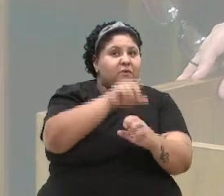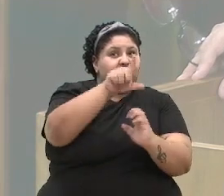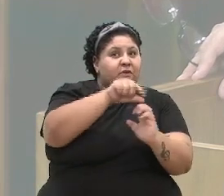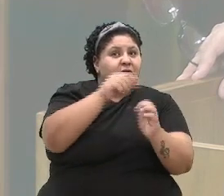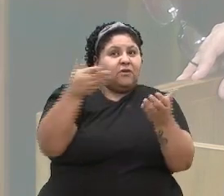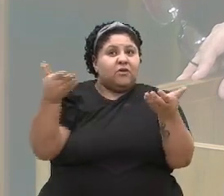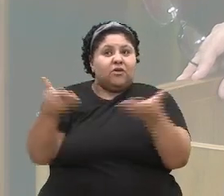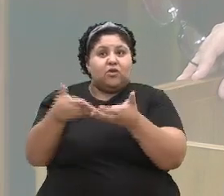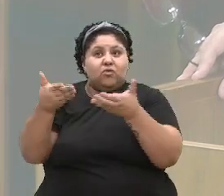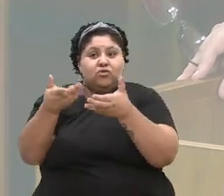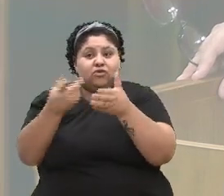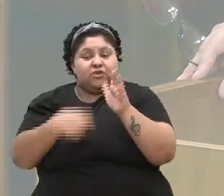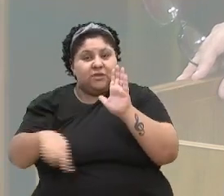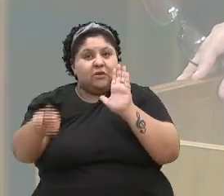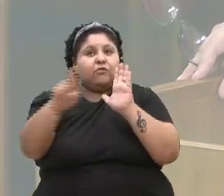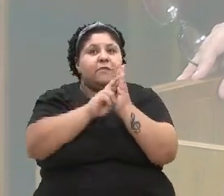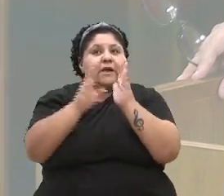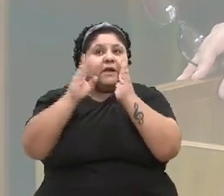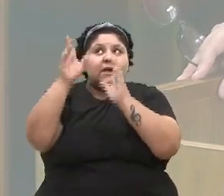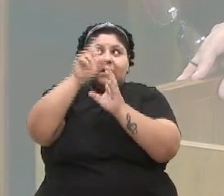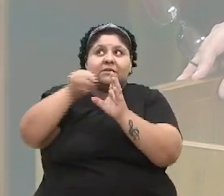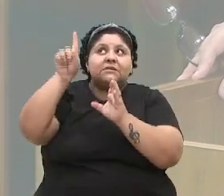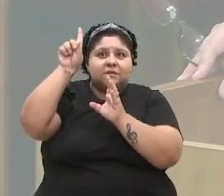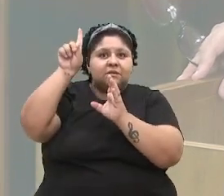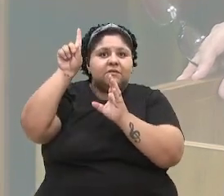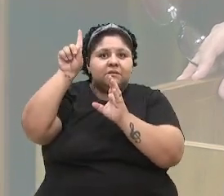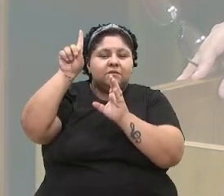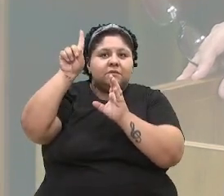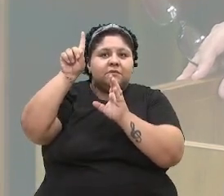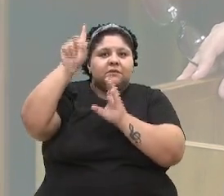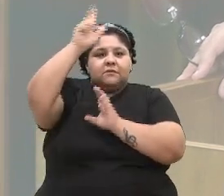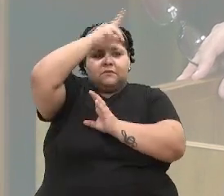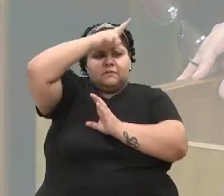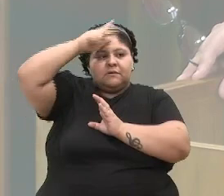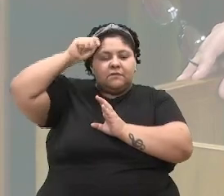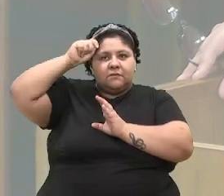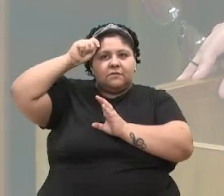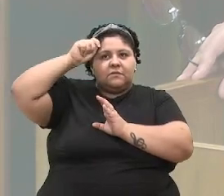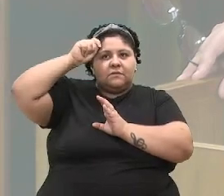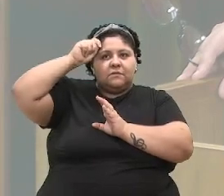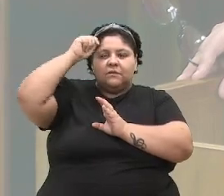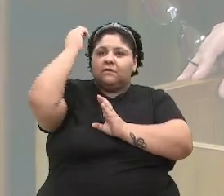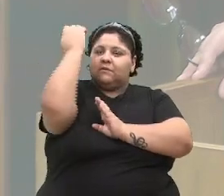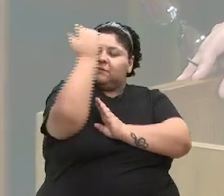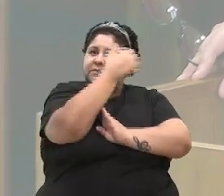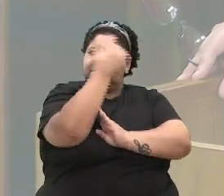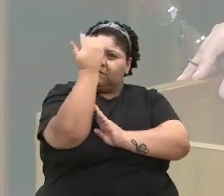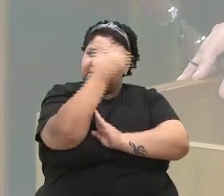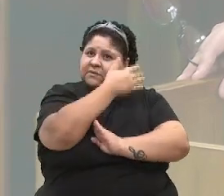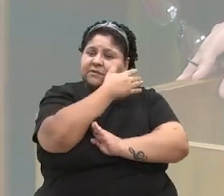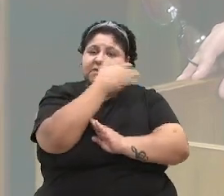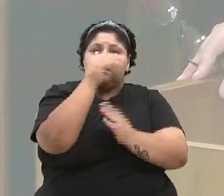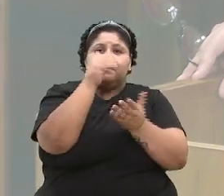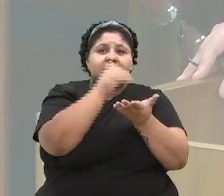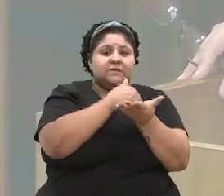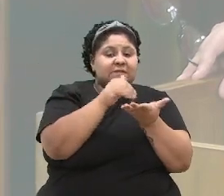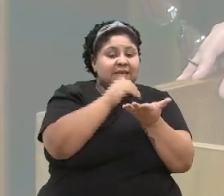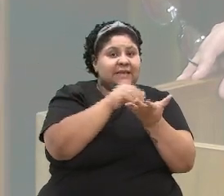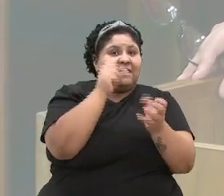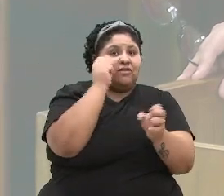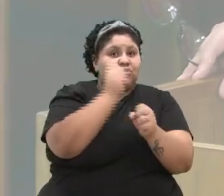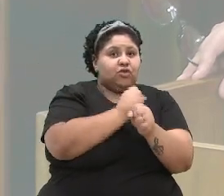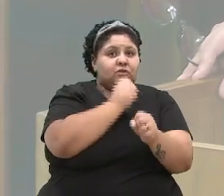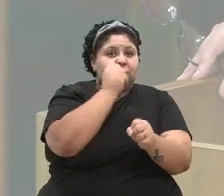se recupera, graças a Deus. Prefeito Adilode Domênico, secretário de